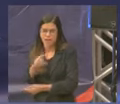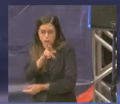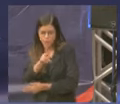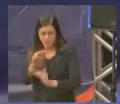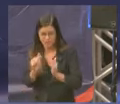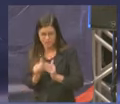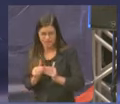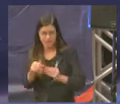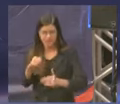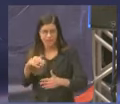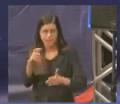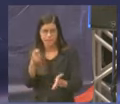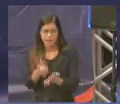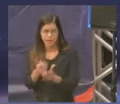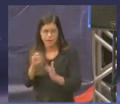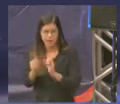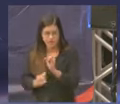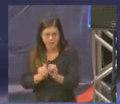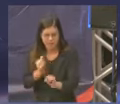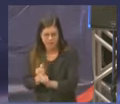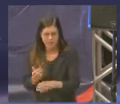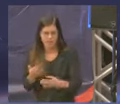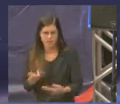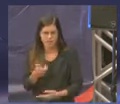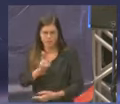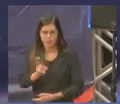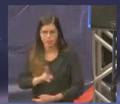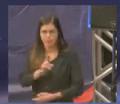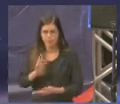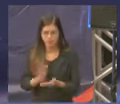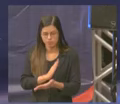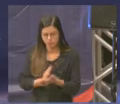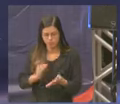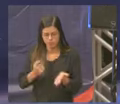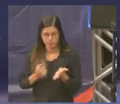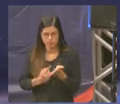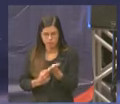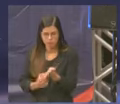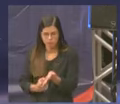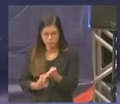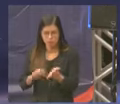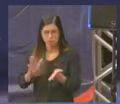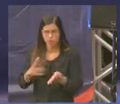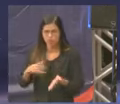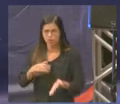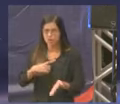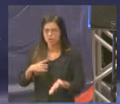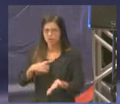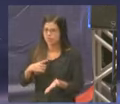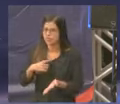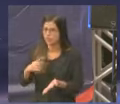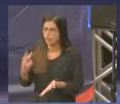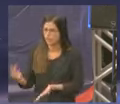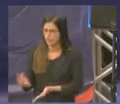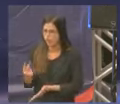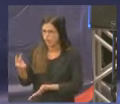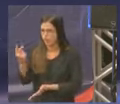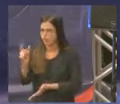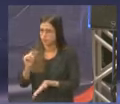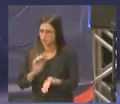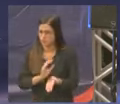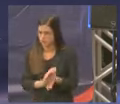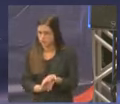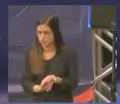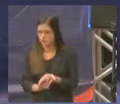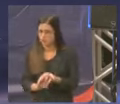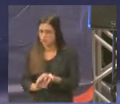é que paga a internet que ele utiliza? Alguns acordos coletivos, você já tem algum valor, alguma verba